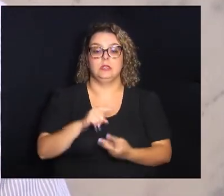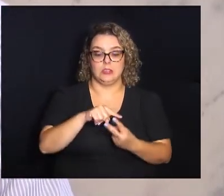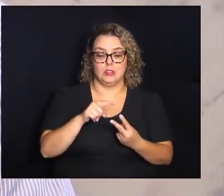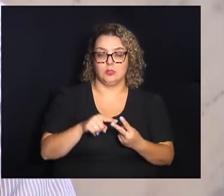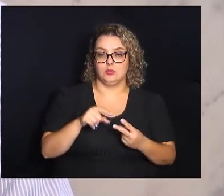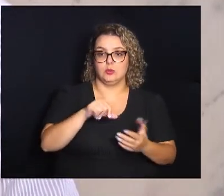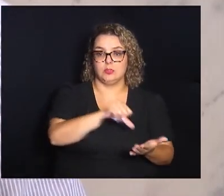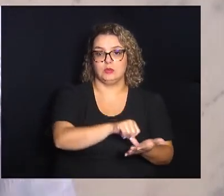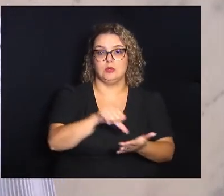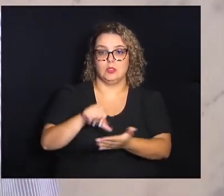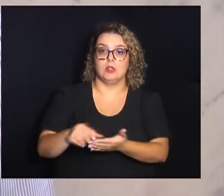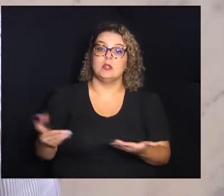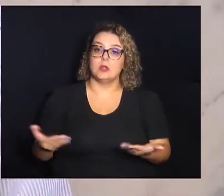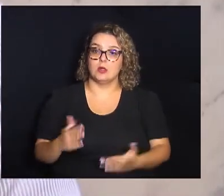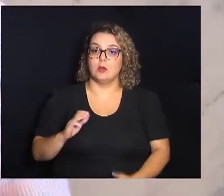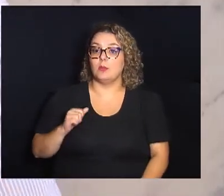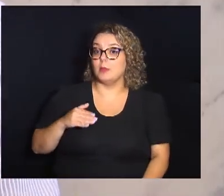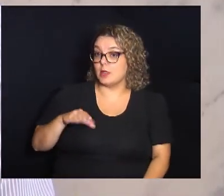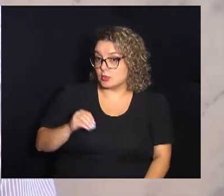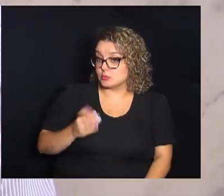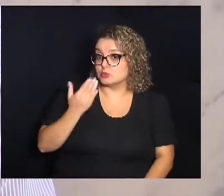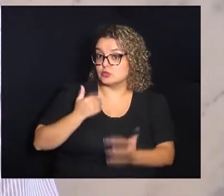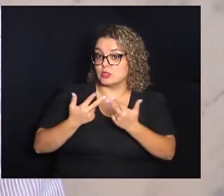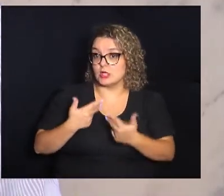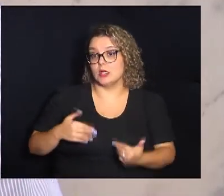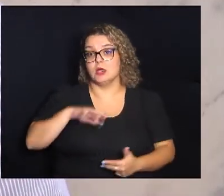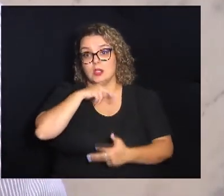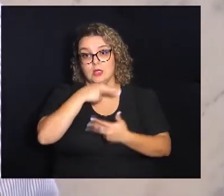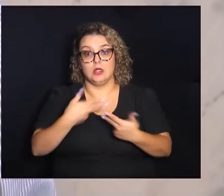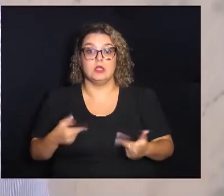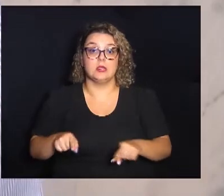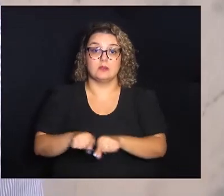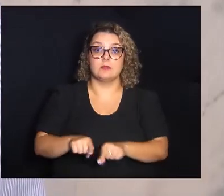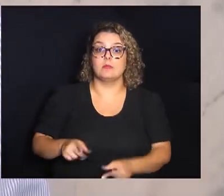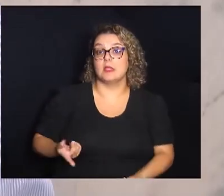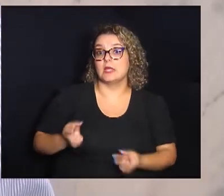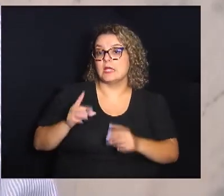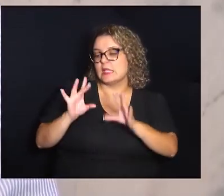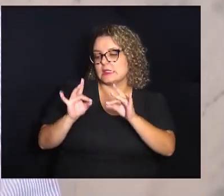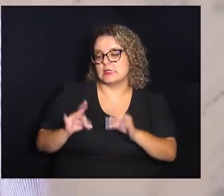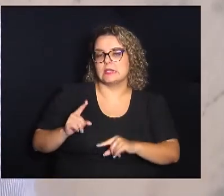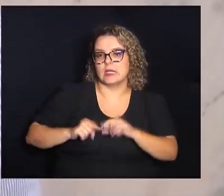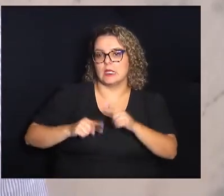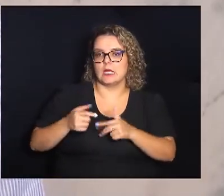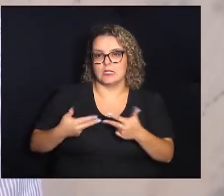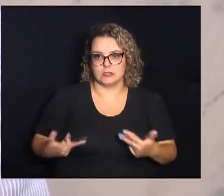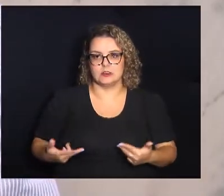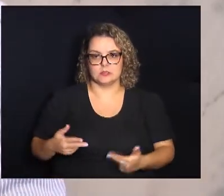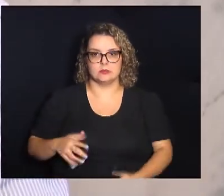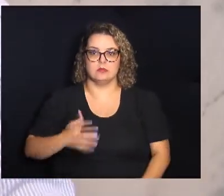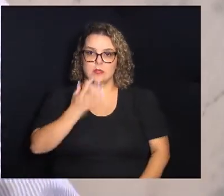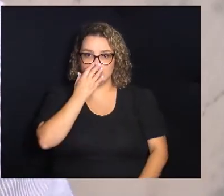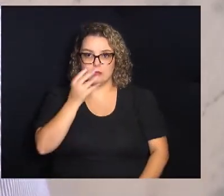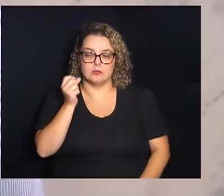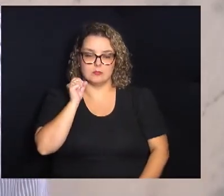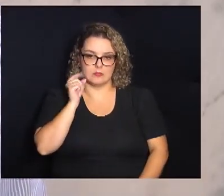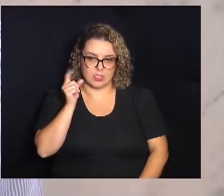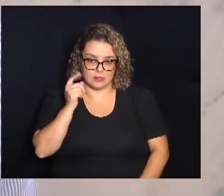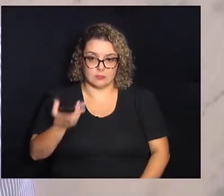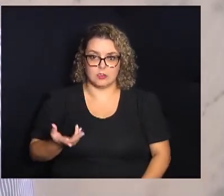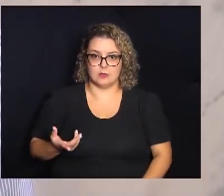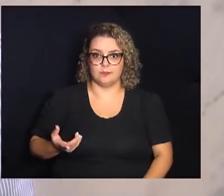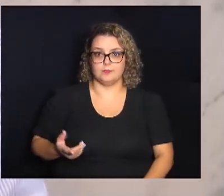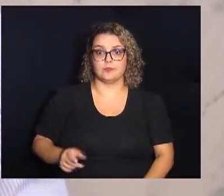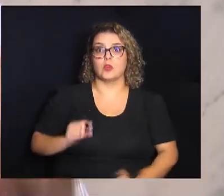agora o banco de ração animal, também de utensílios. O que ocorre? Na pandemia a gente percebeu toda uma